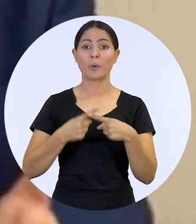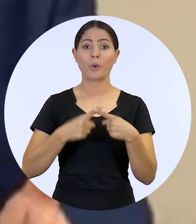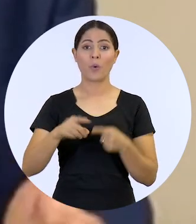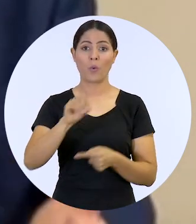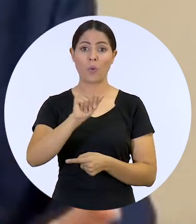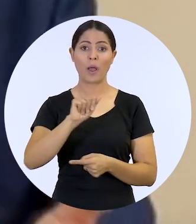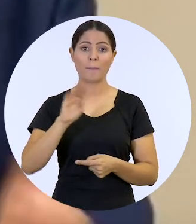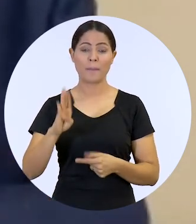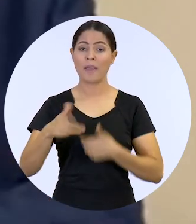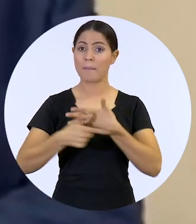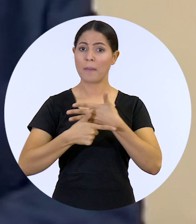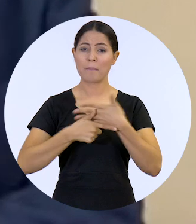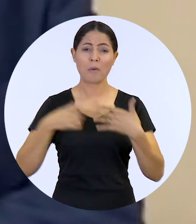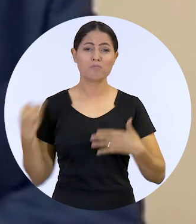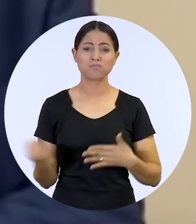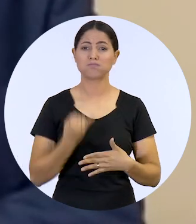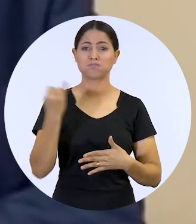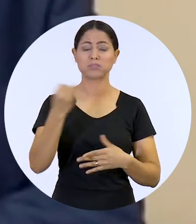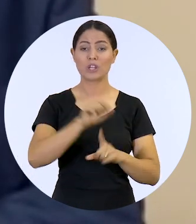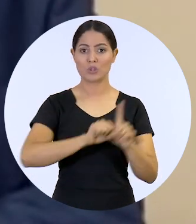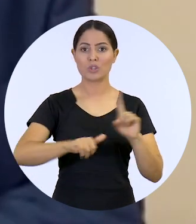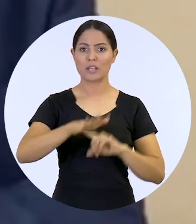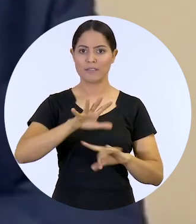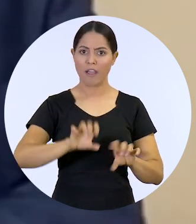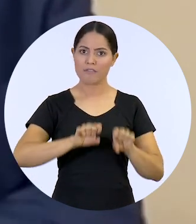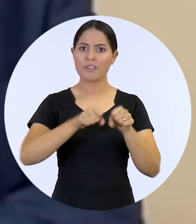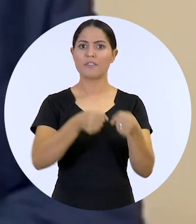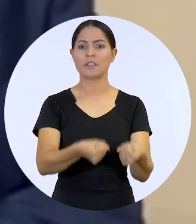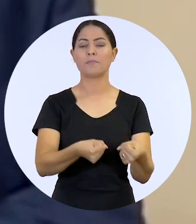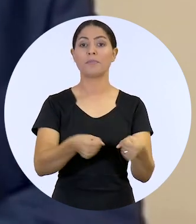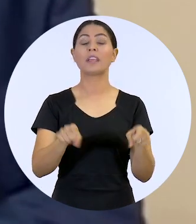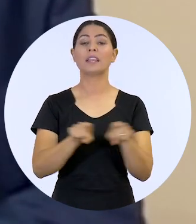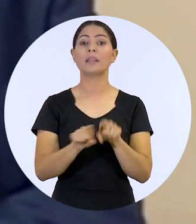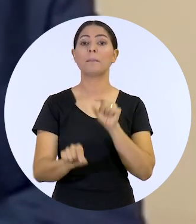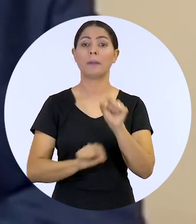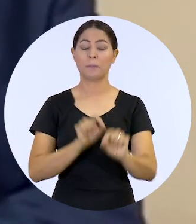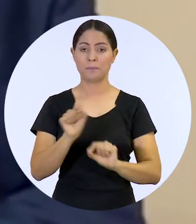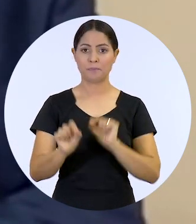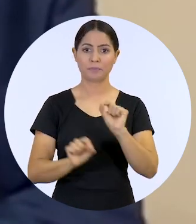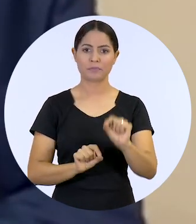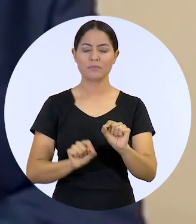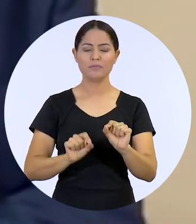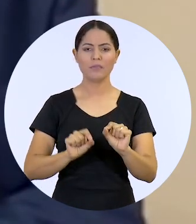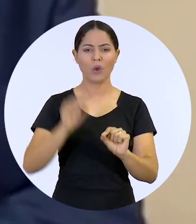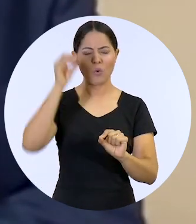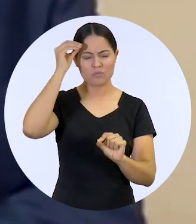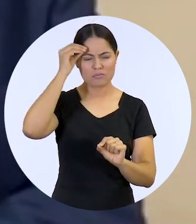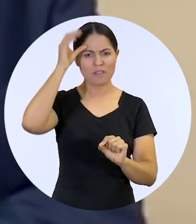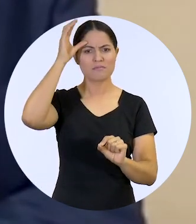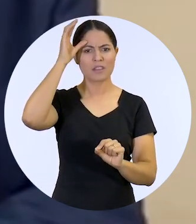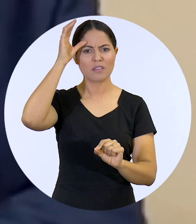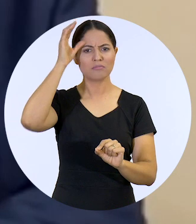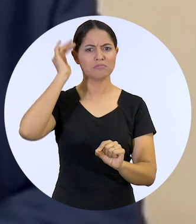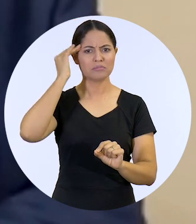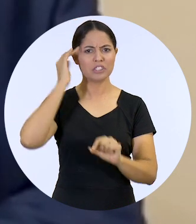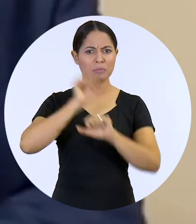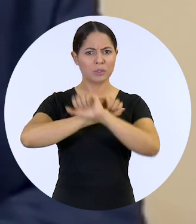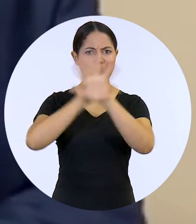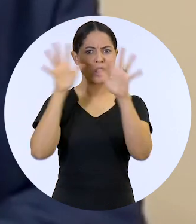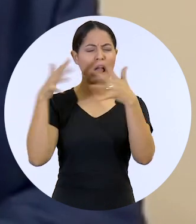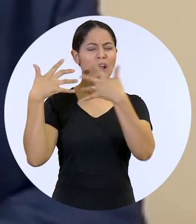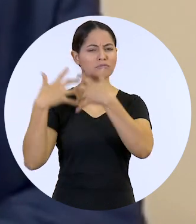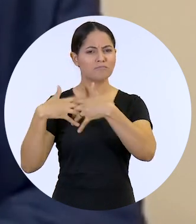com esse papel fundamental de defesa da sociedade. Segundo, promove a conscientização